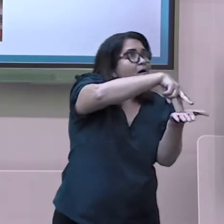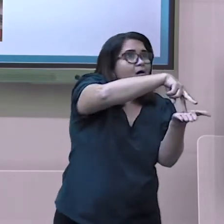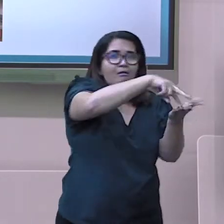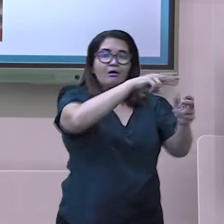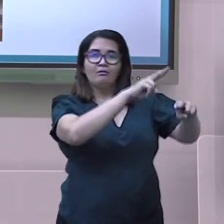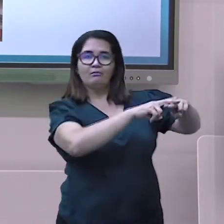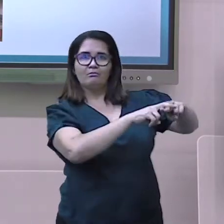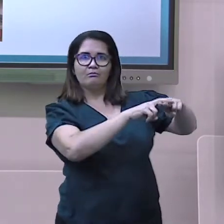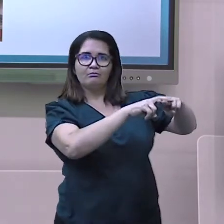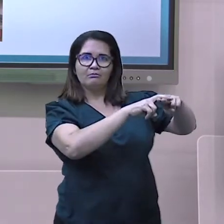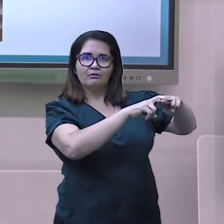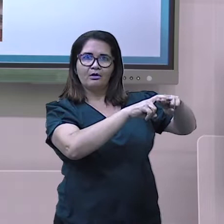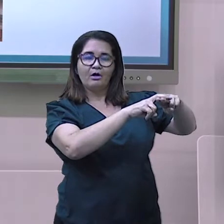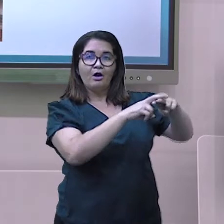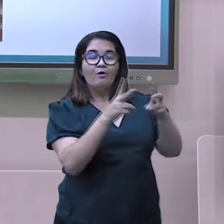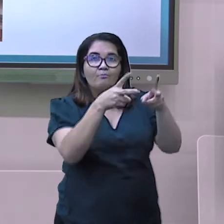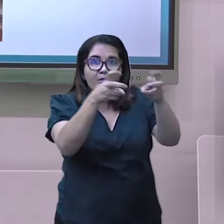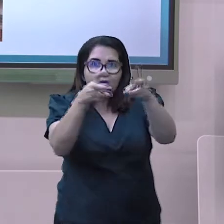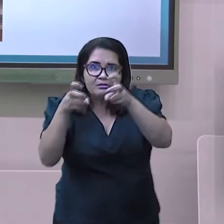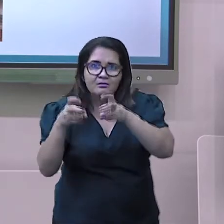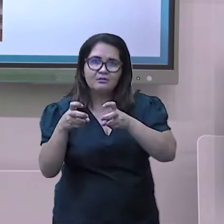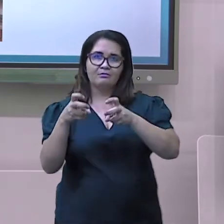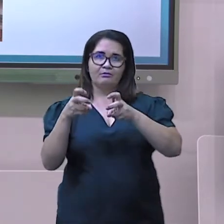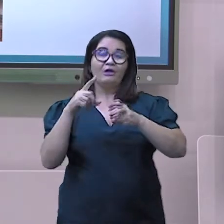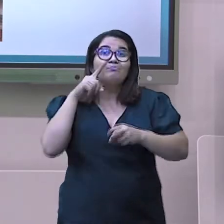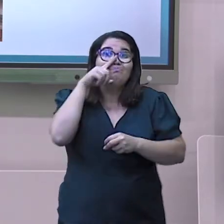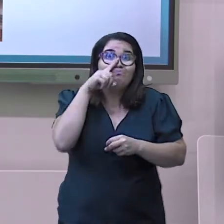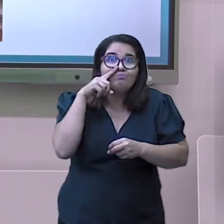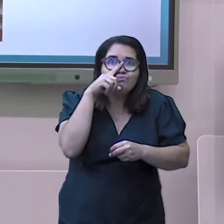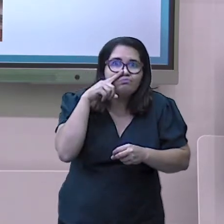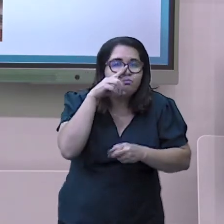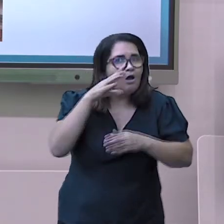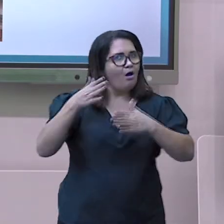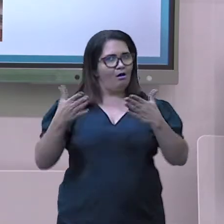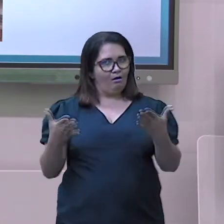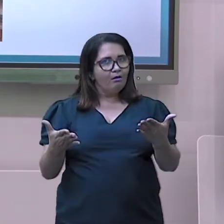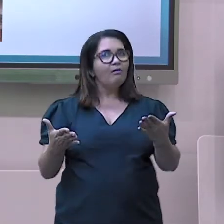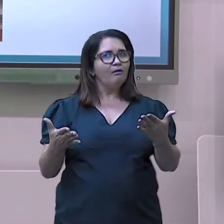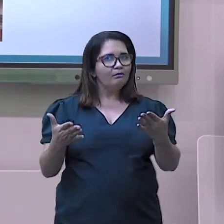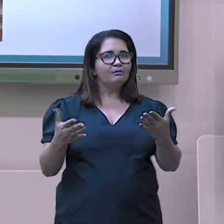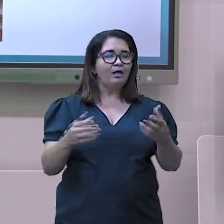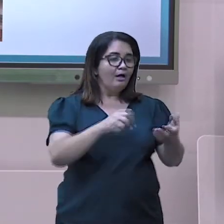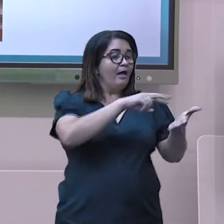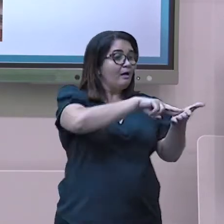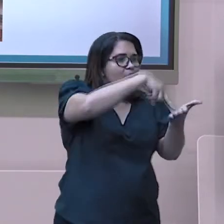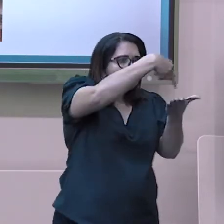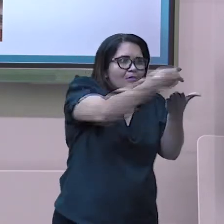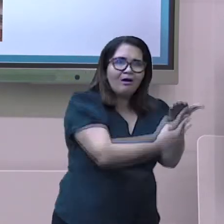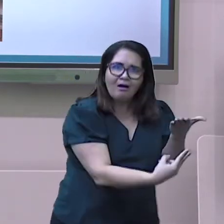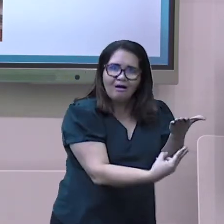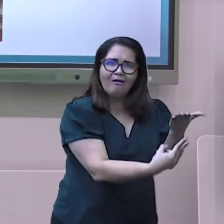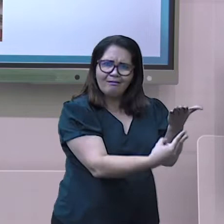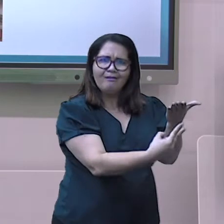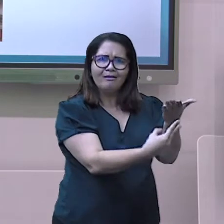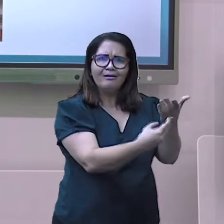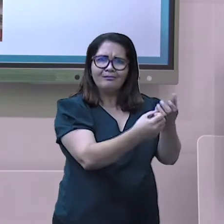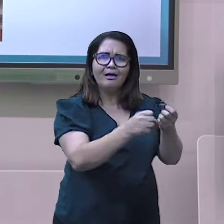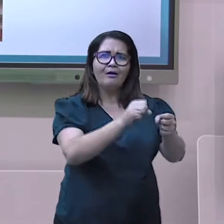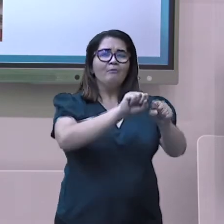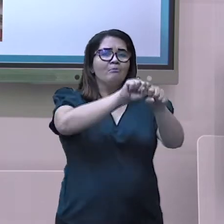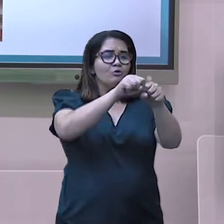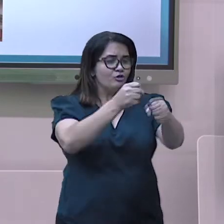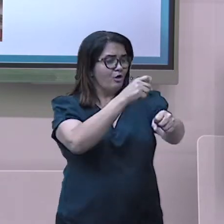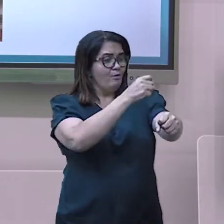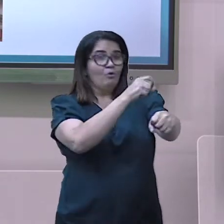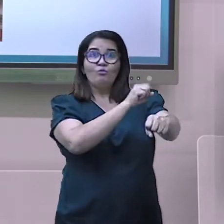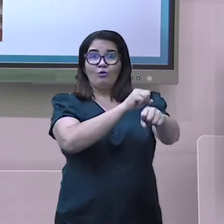banco. Observe o perigo. Ela pode ali cair, ela pode fraturar ossos, ela